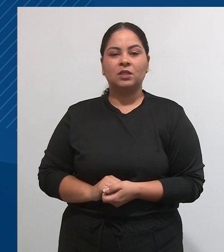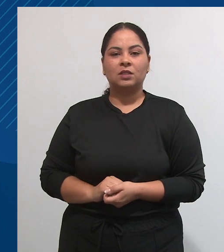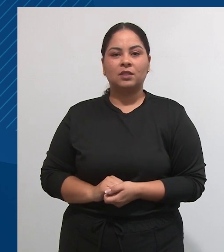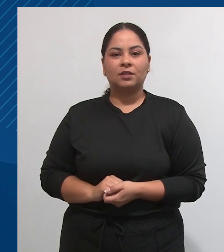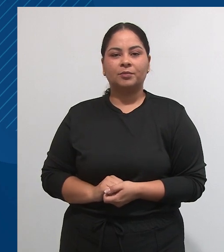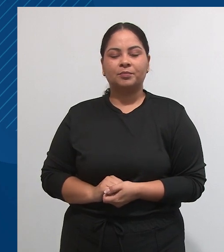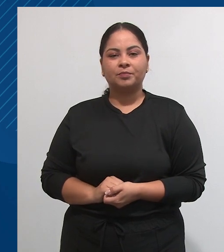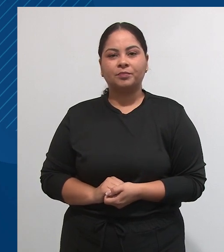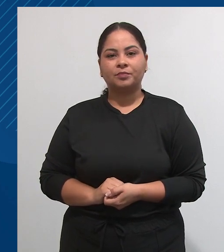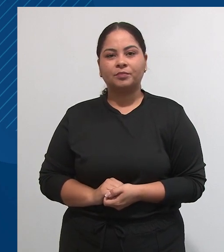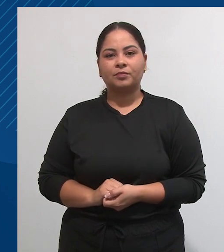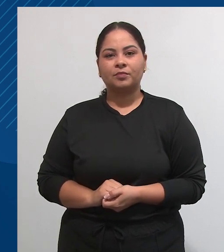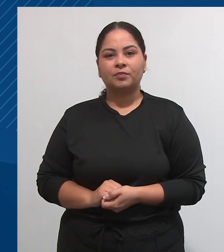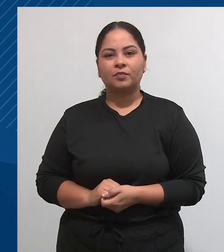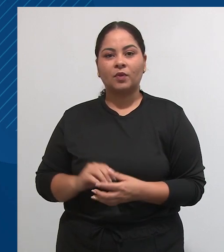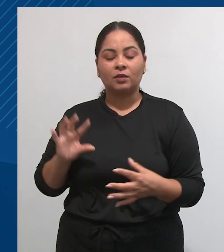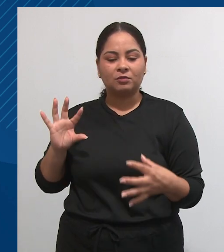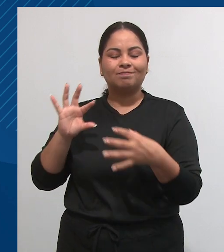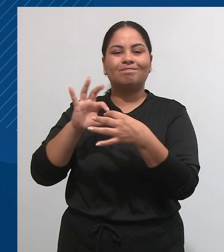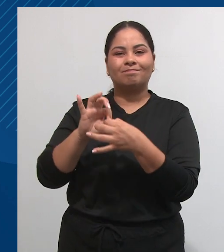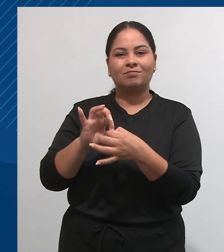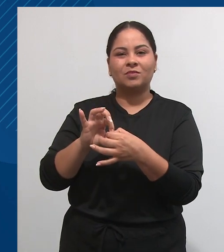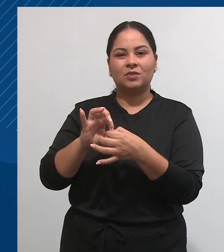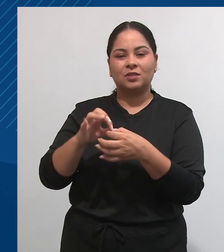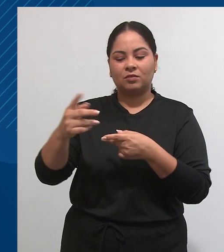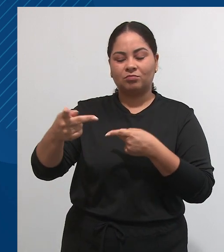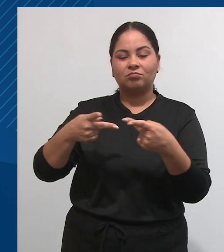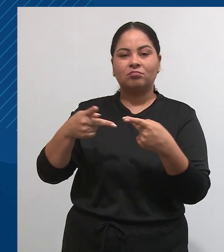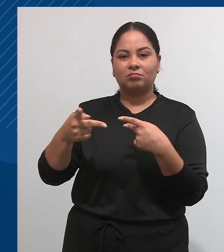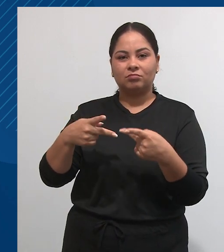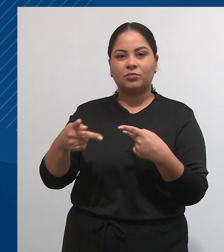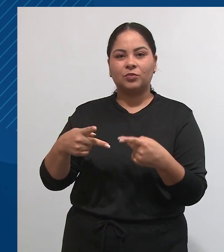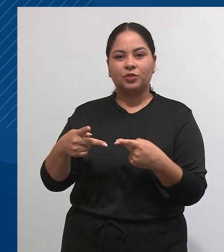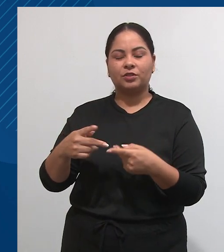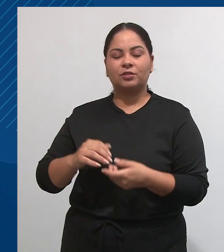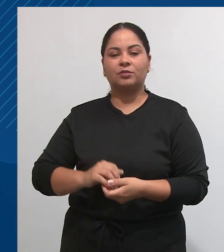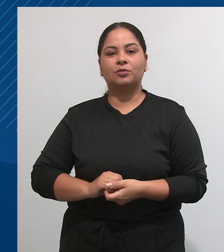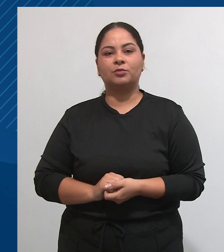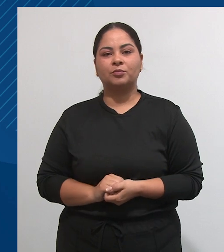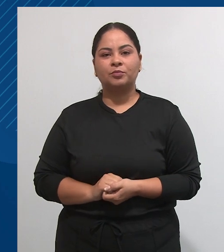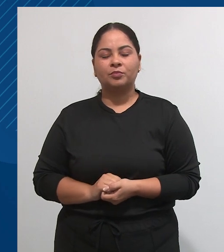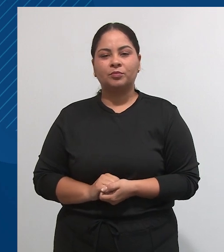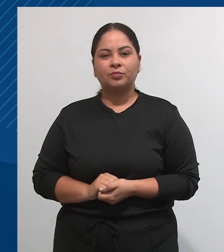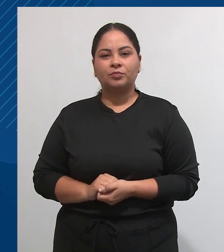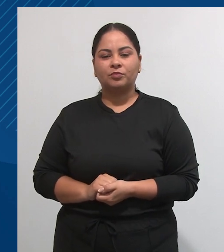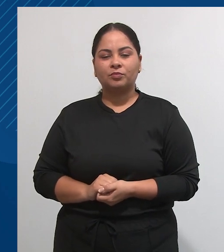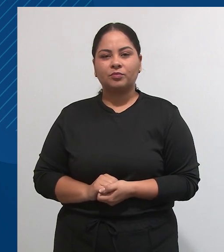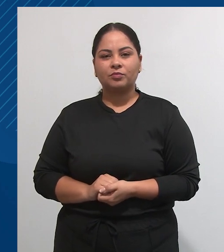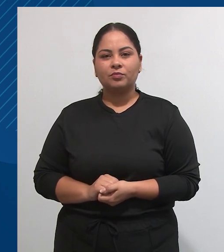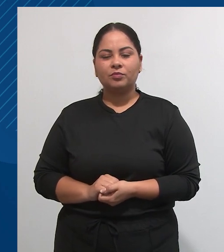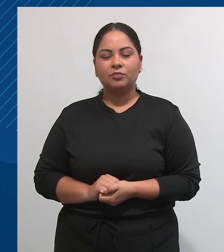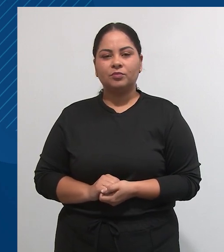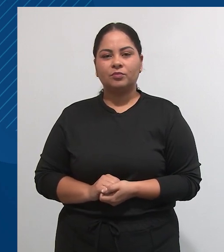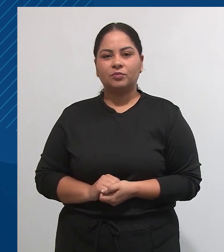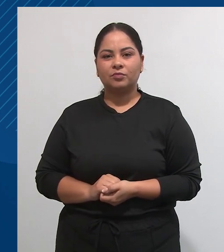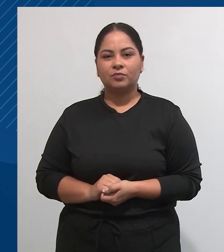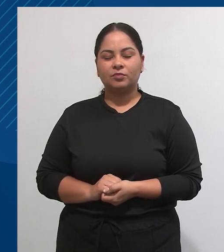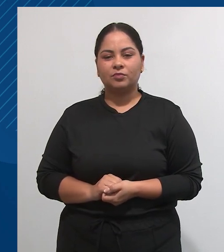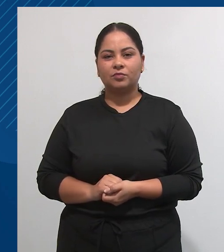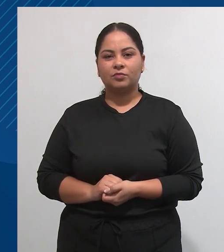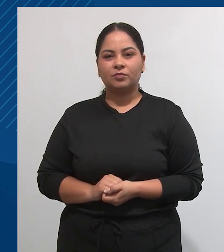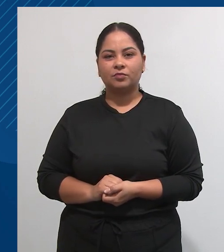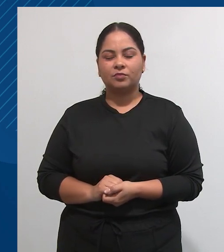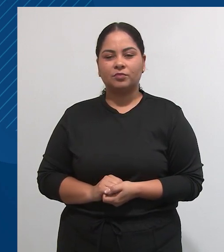está interligado a esse projeto militar. A gente não pode deixar de trazer essa